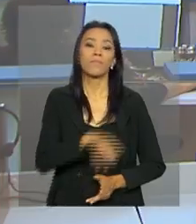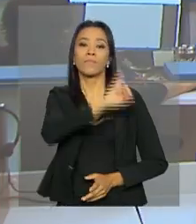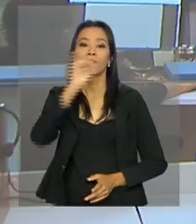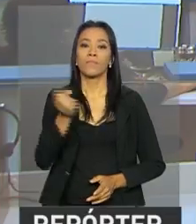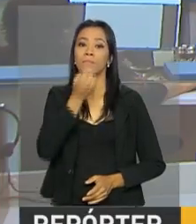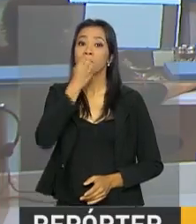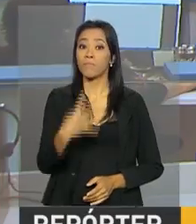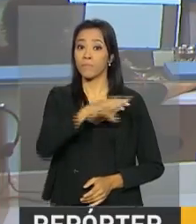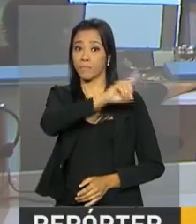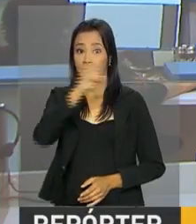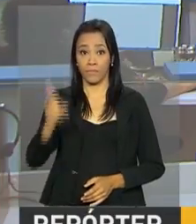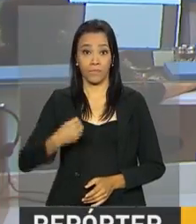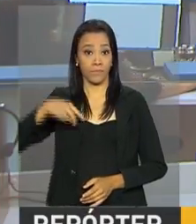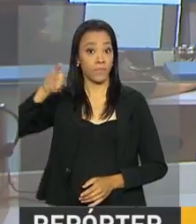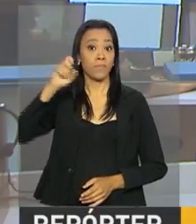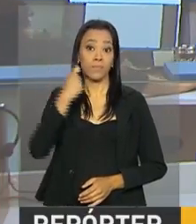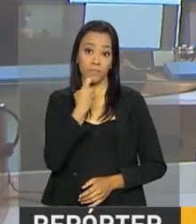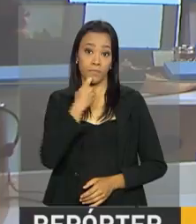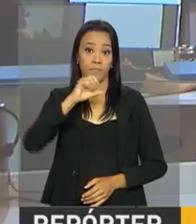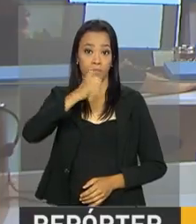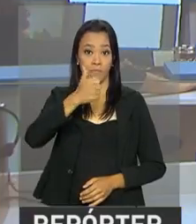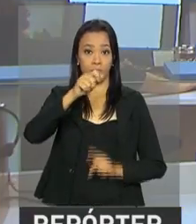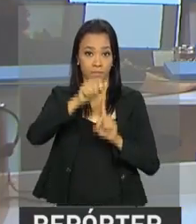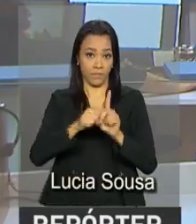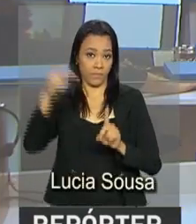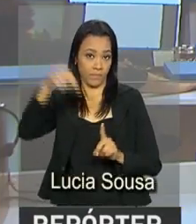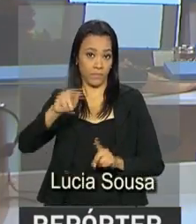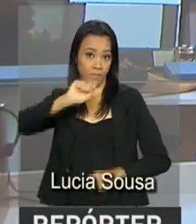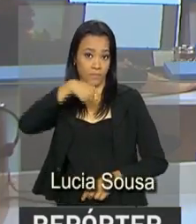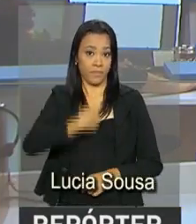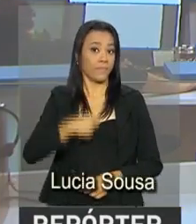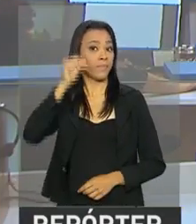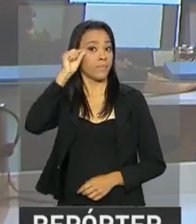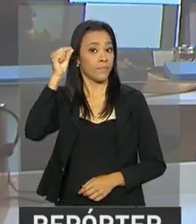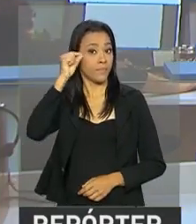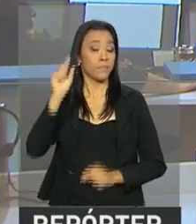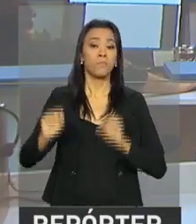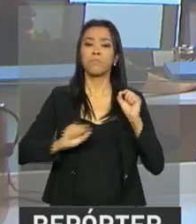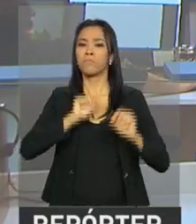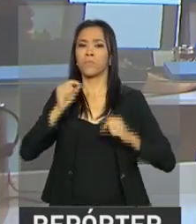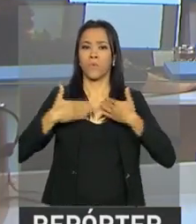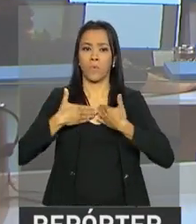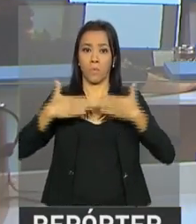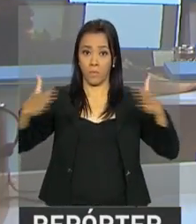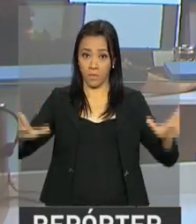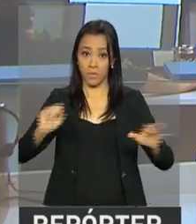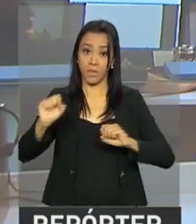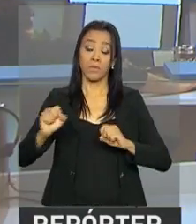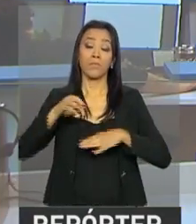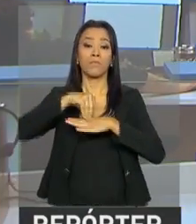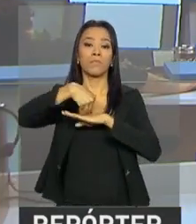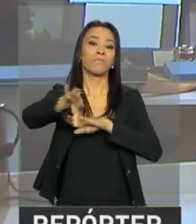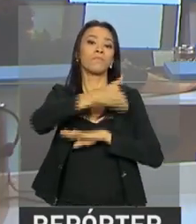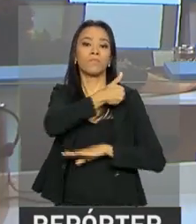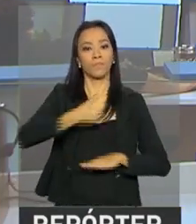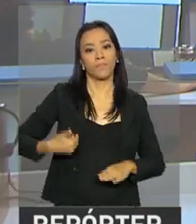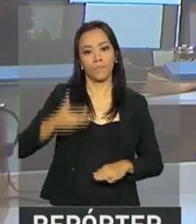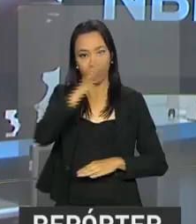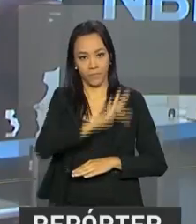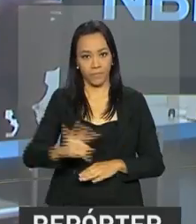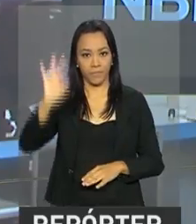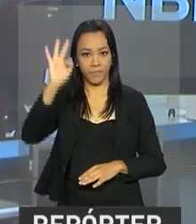Olá, bom dia. Sexta-feira, 11 de novembro. Eu sou Leandro Alarcon e o repórter NBR começa agora com as notícias do governo